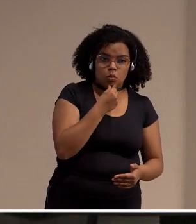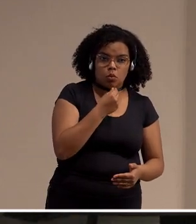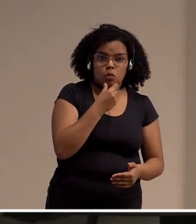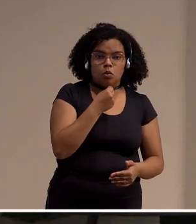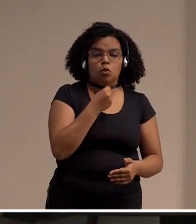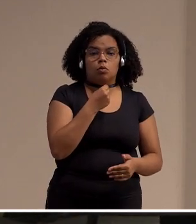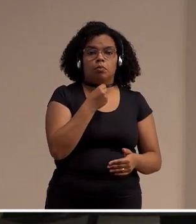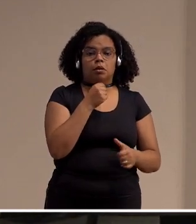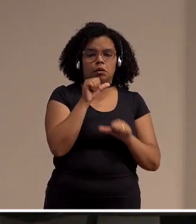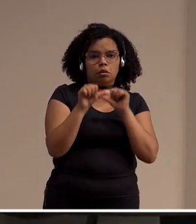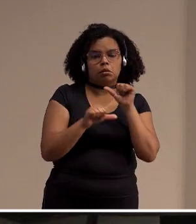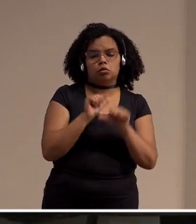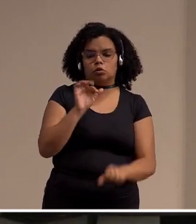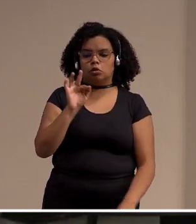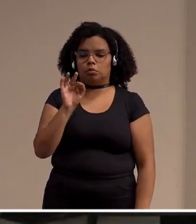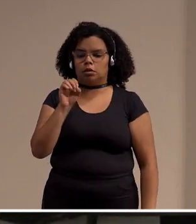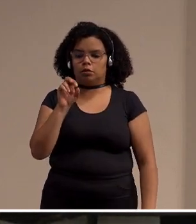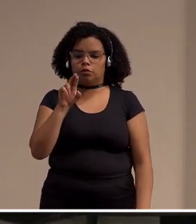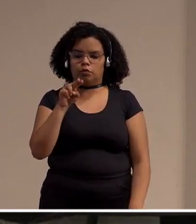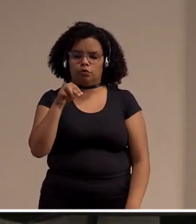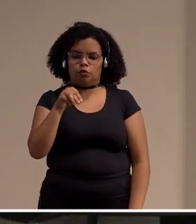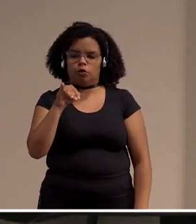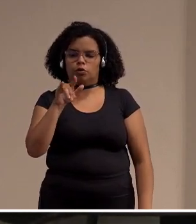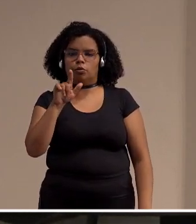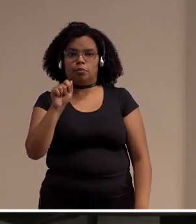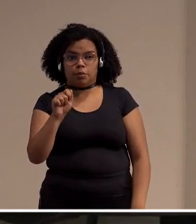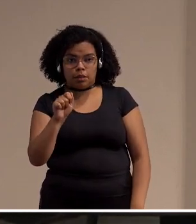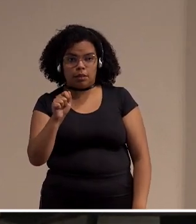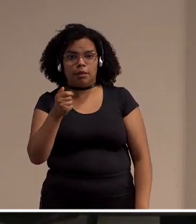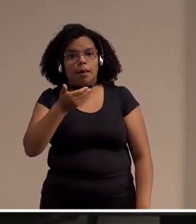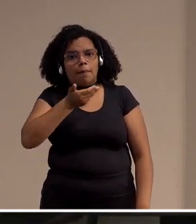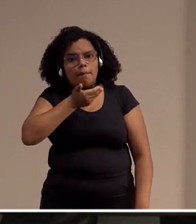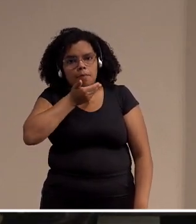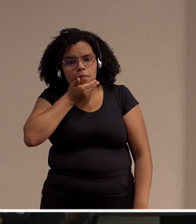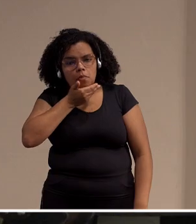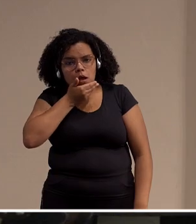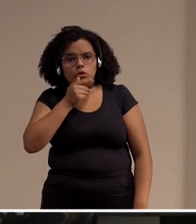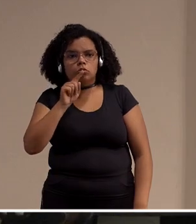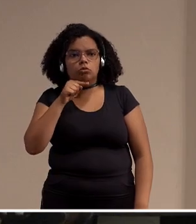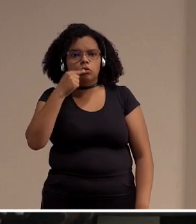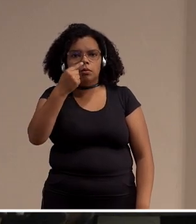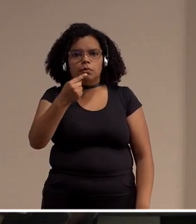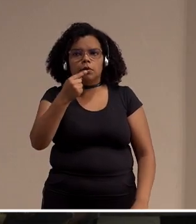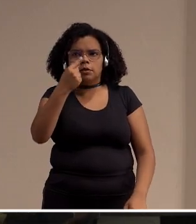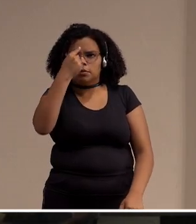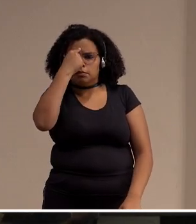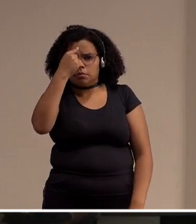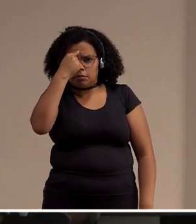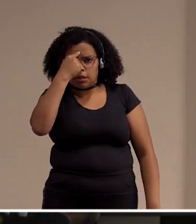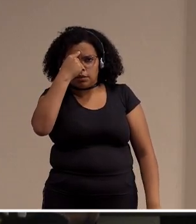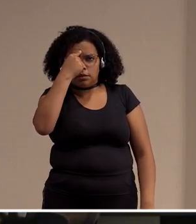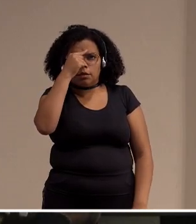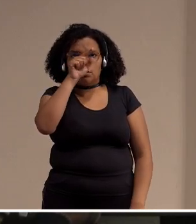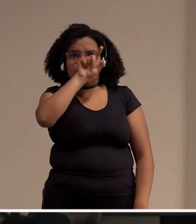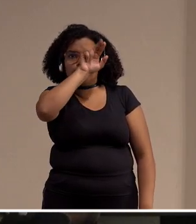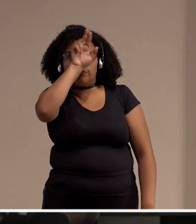macho, depois ele descobre que é uma formiga fêmea. Tem um clássico, começo do século XX, isso. Mas tu queria fazer uma